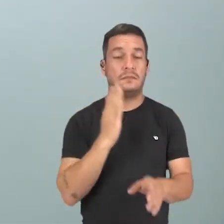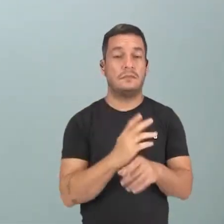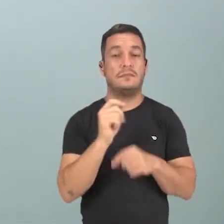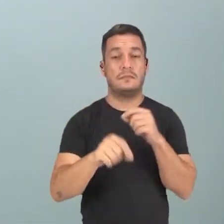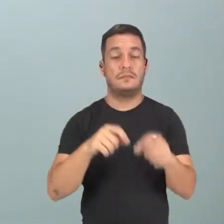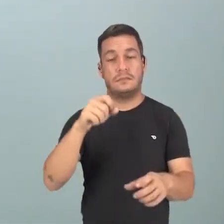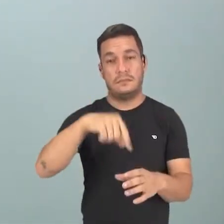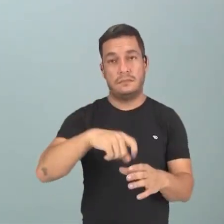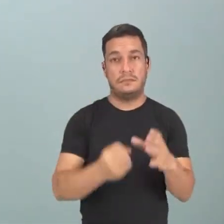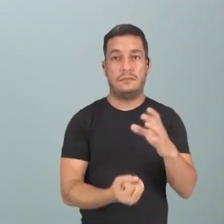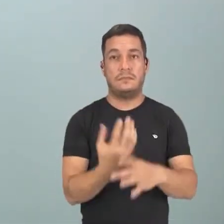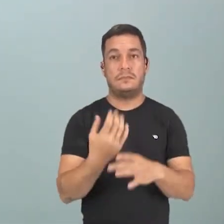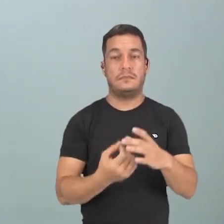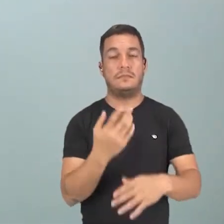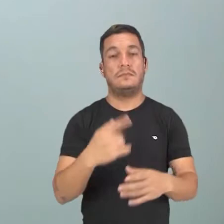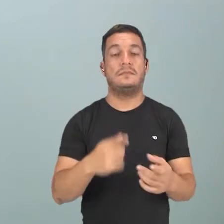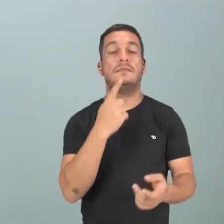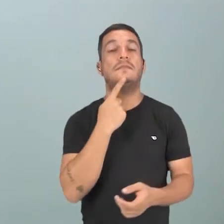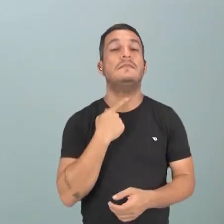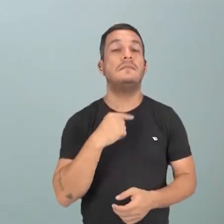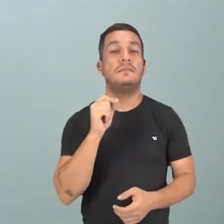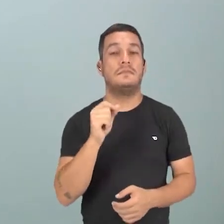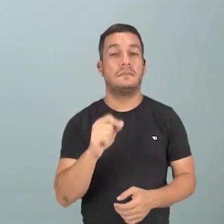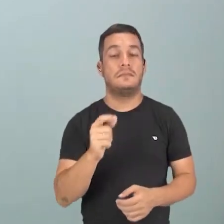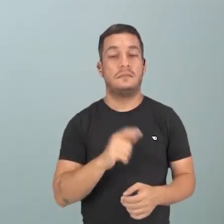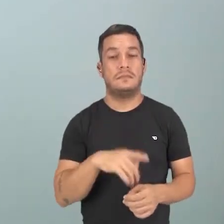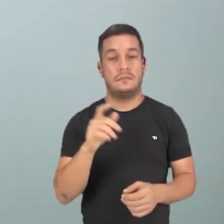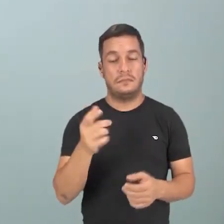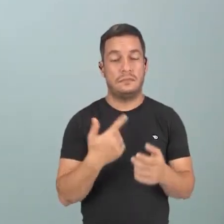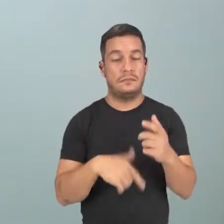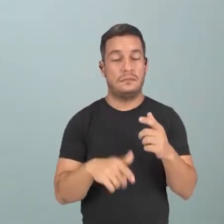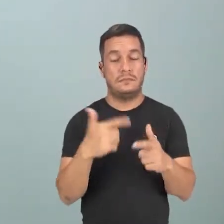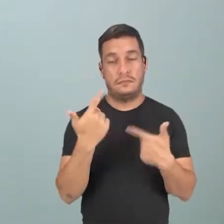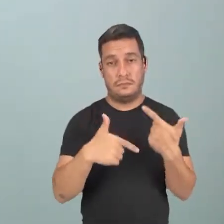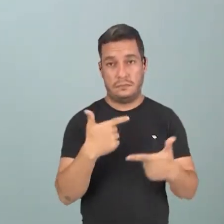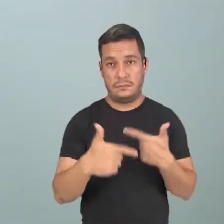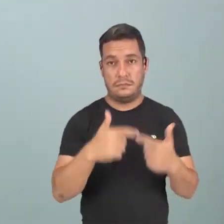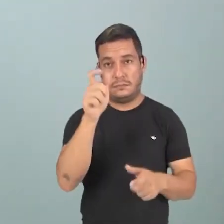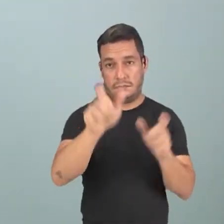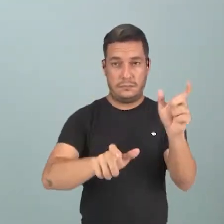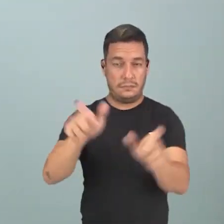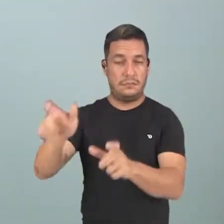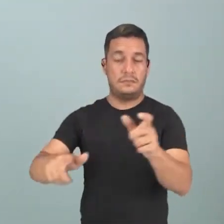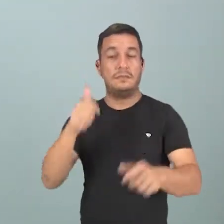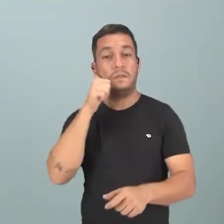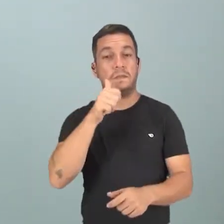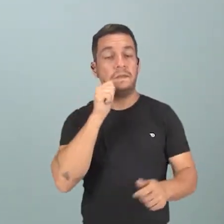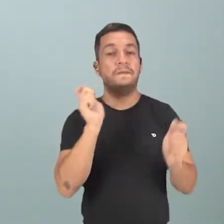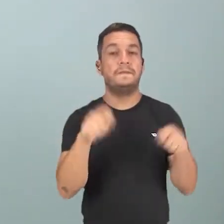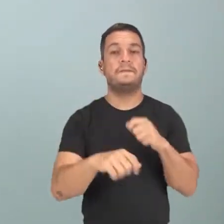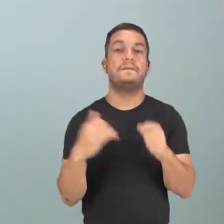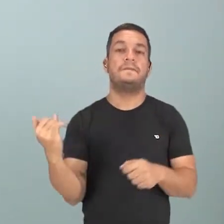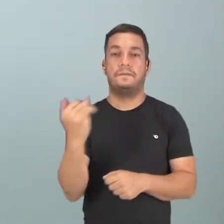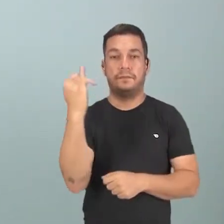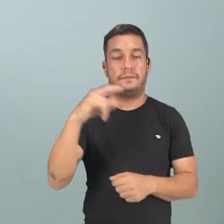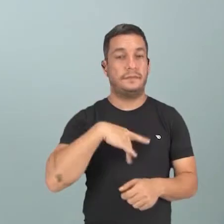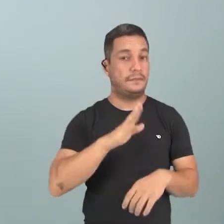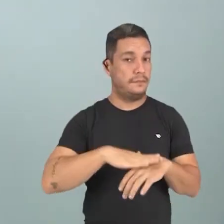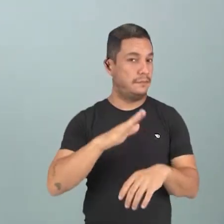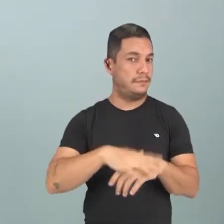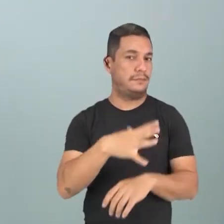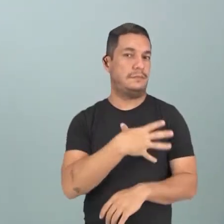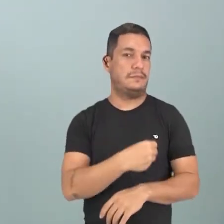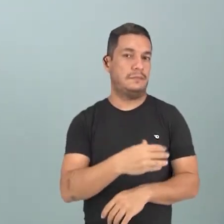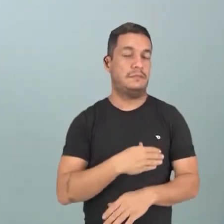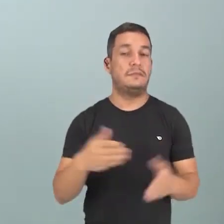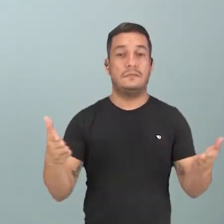da agricultura, por conta da necessidade de maior mão de obra, as mulheres davam mais importância para ter mais filhos.